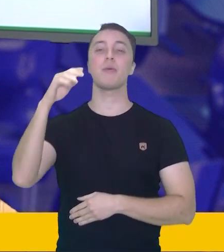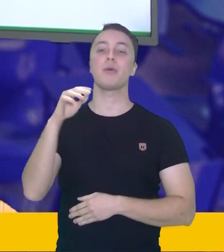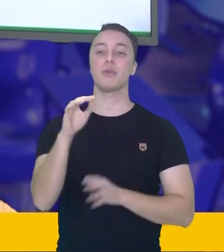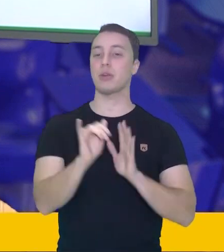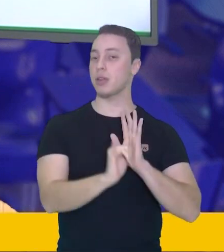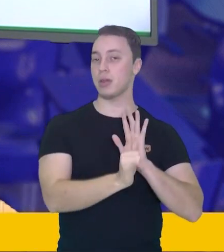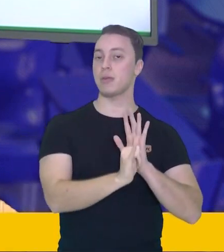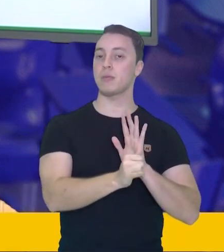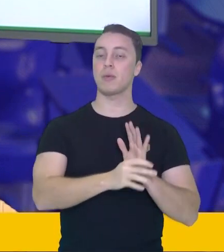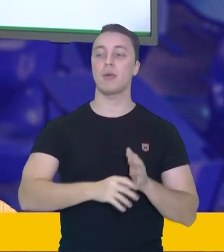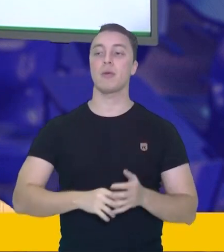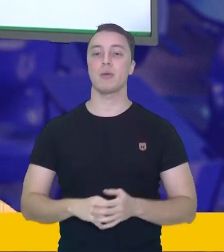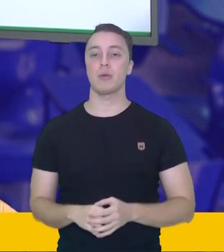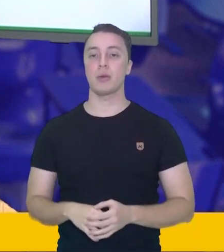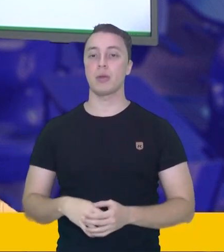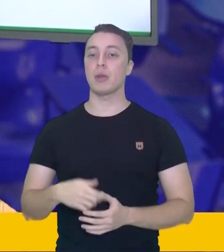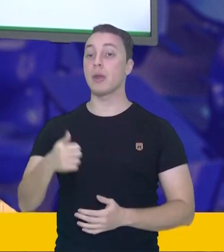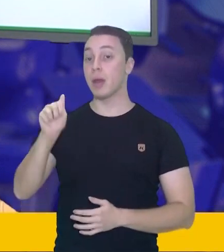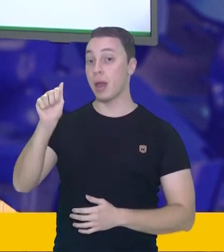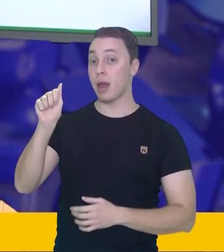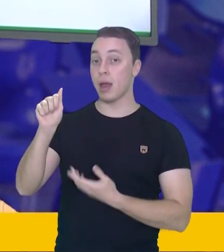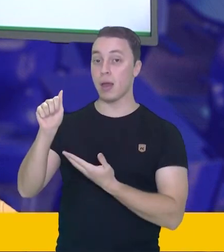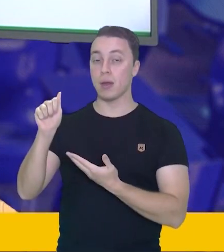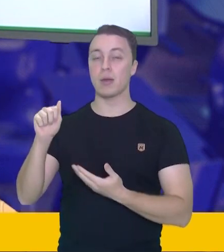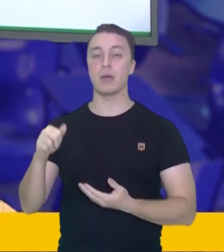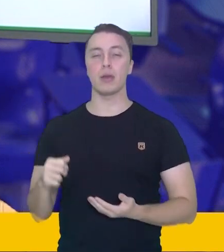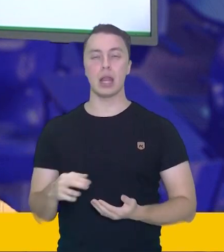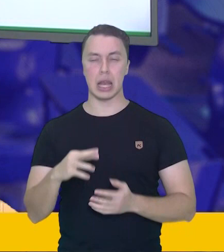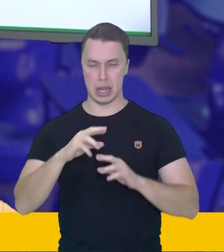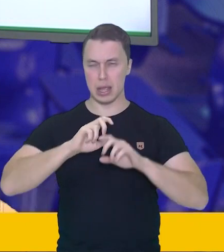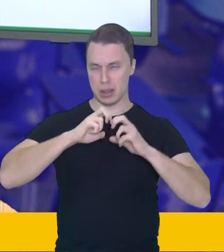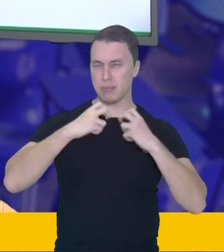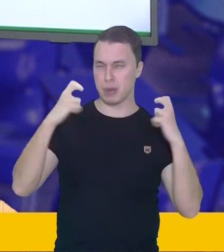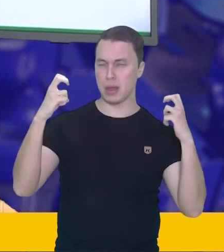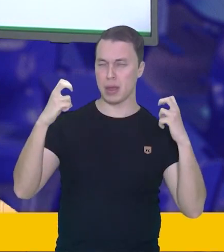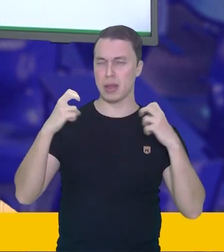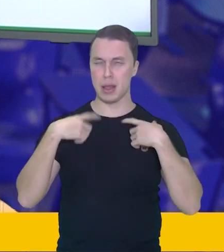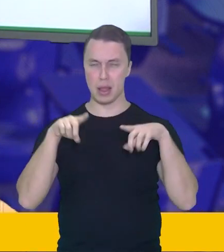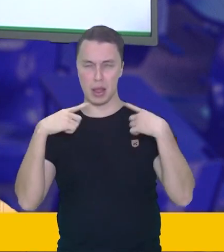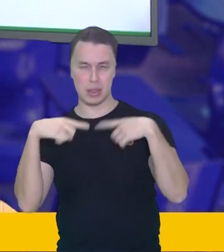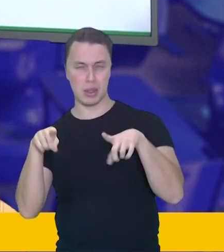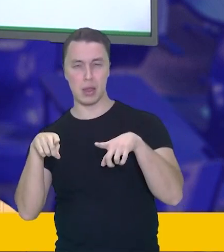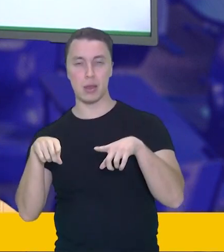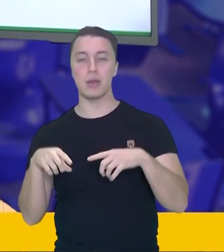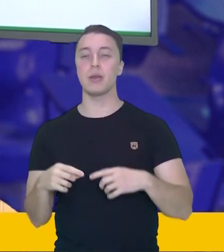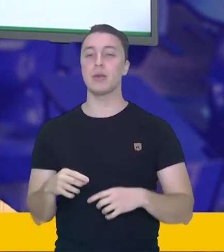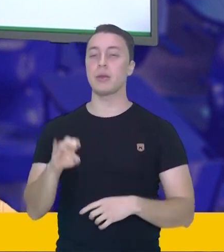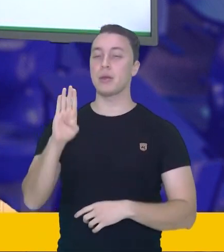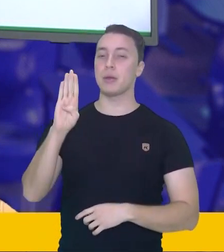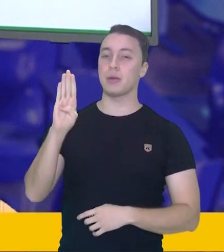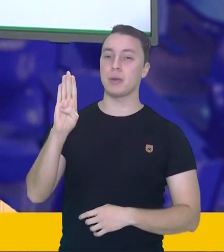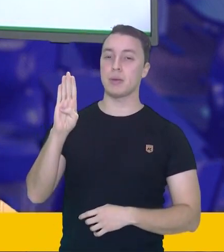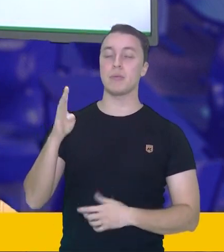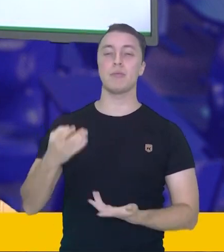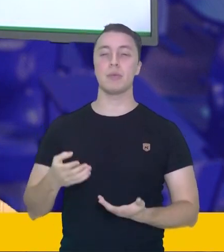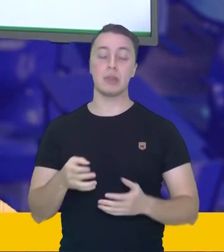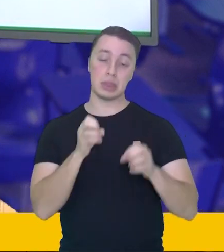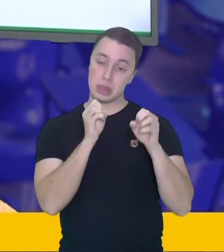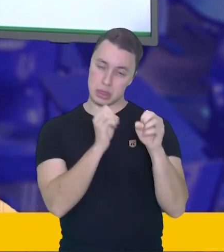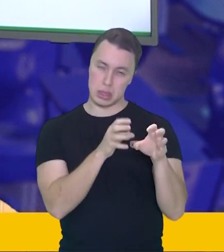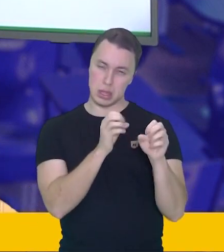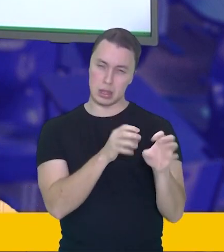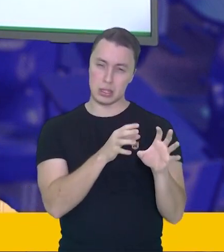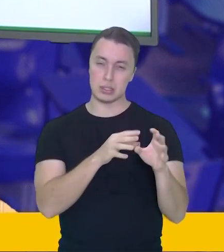nas alternativas, letra A, é fazer uma reclamação? B, transmitir um